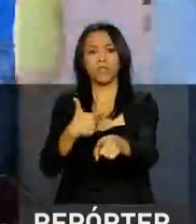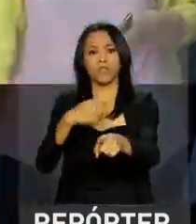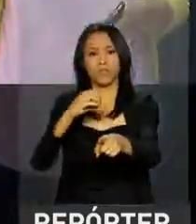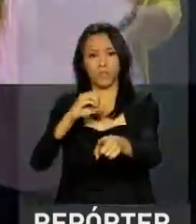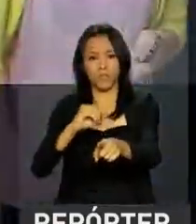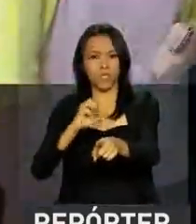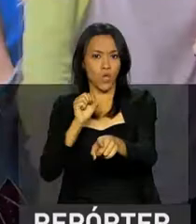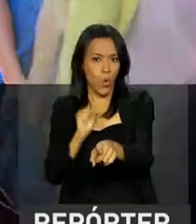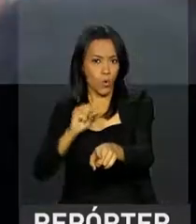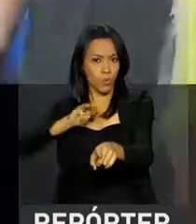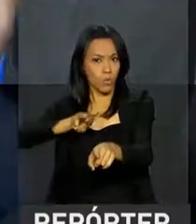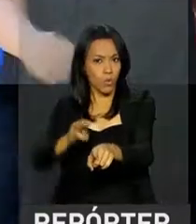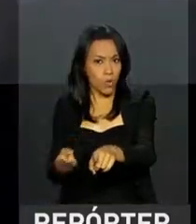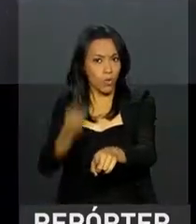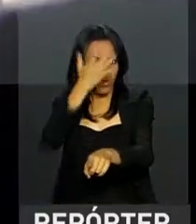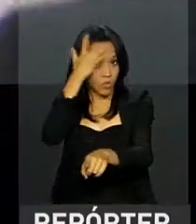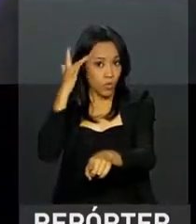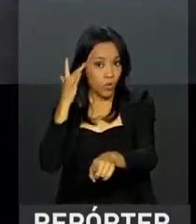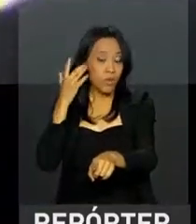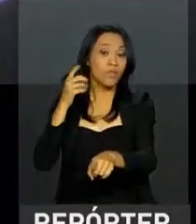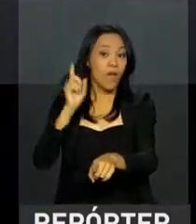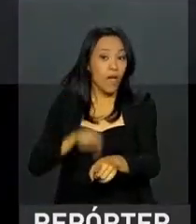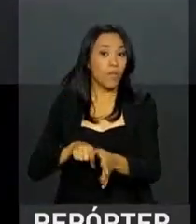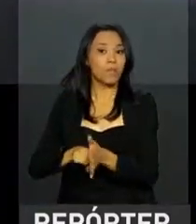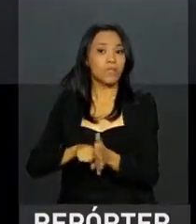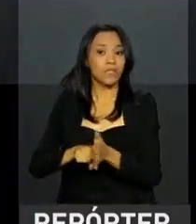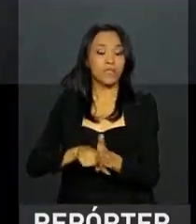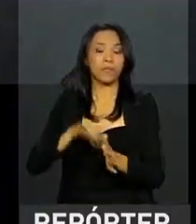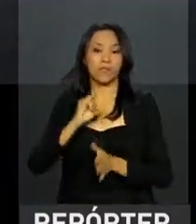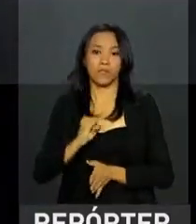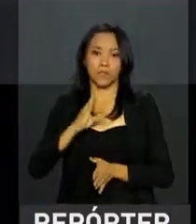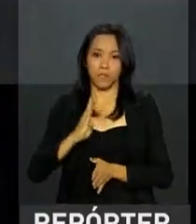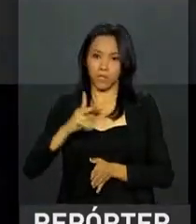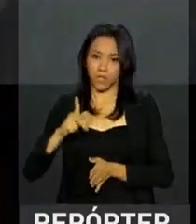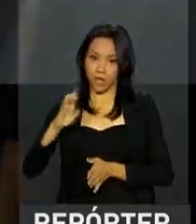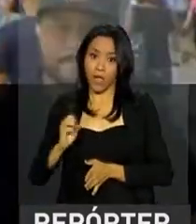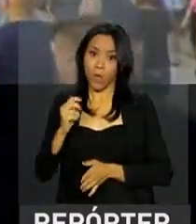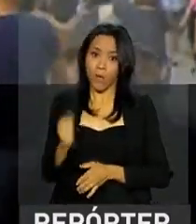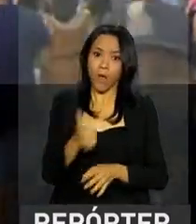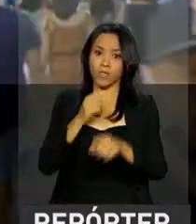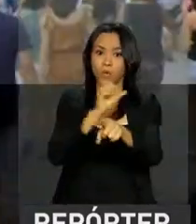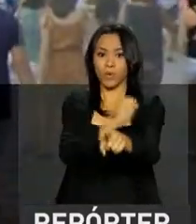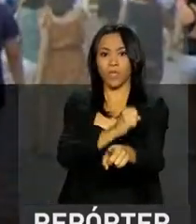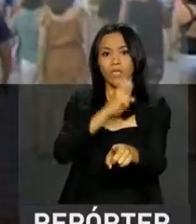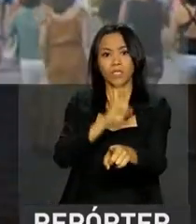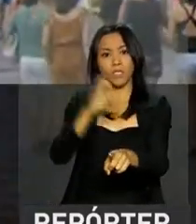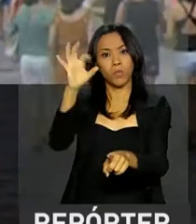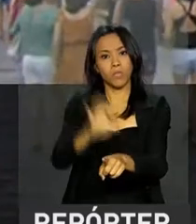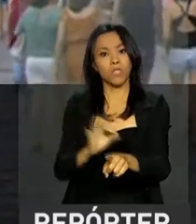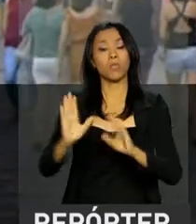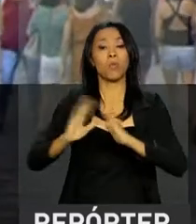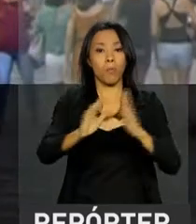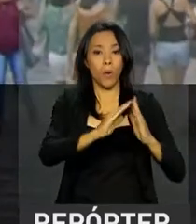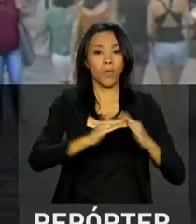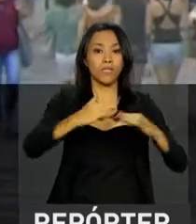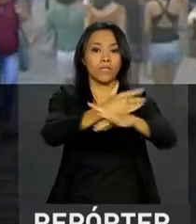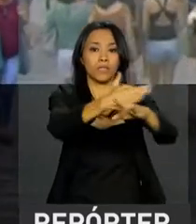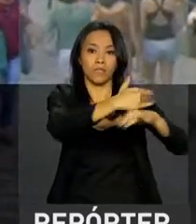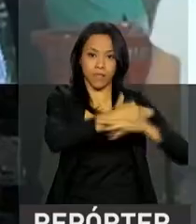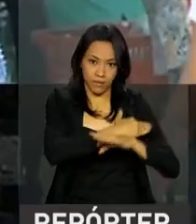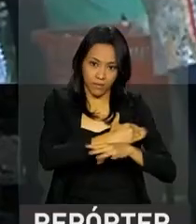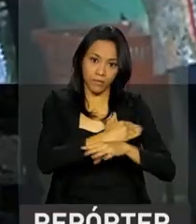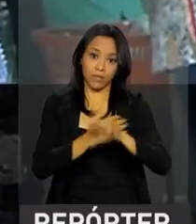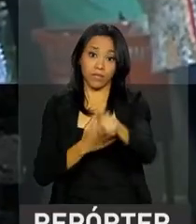segundo estimativas do IBGE. Quase 85% dos brasileiros moram em áreas urbanas. Em